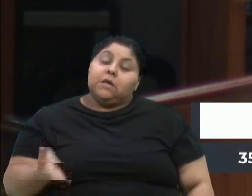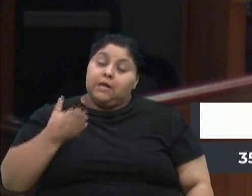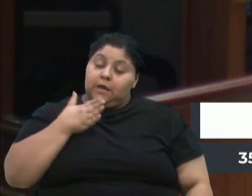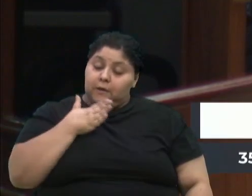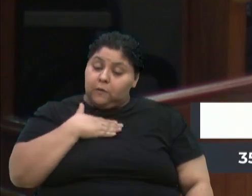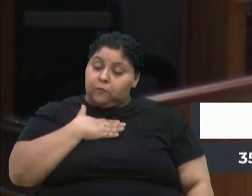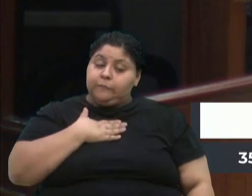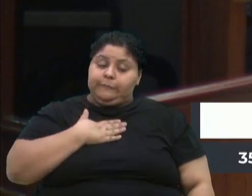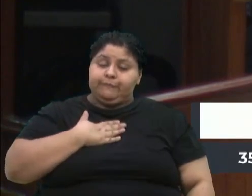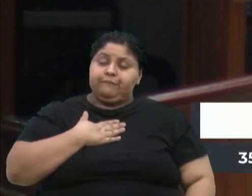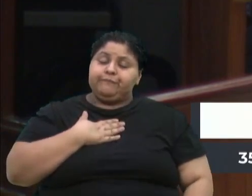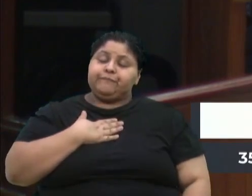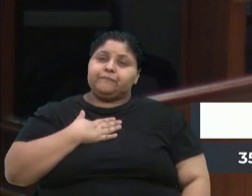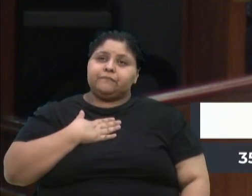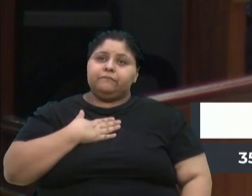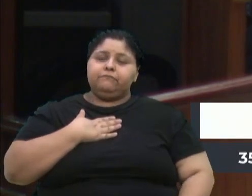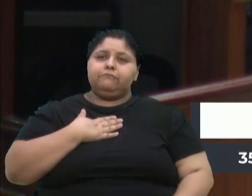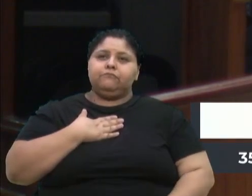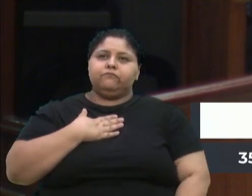Eu